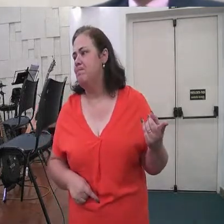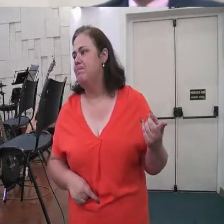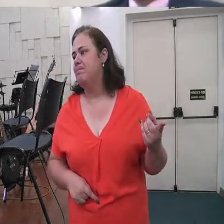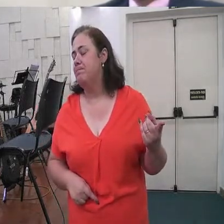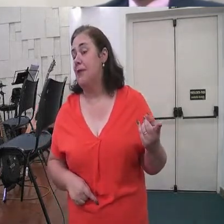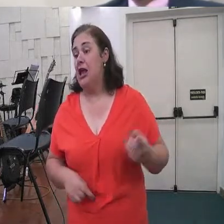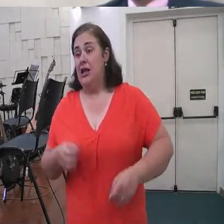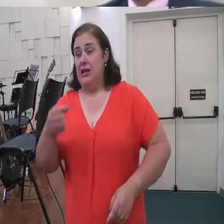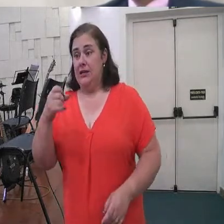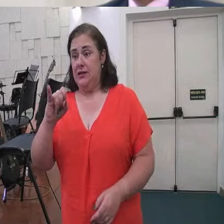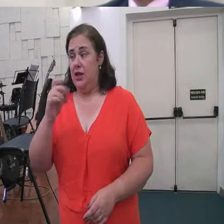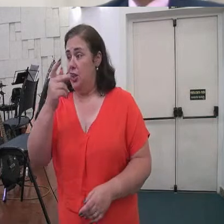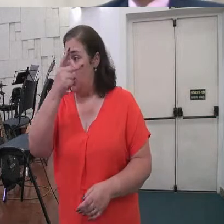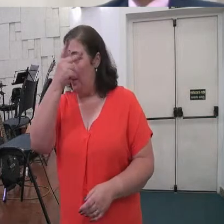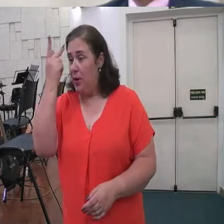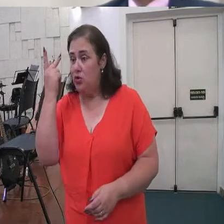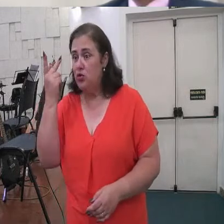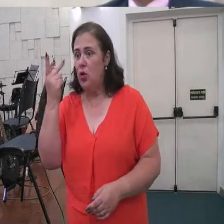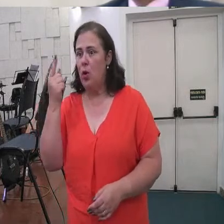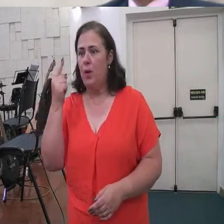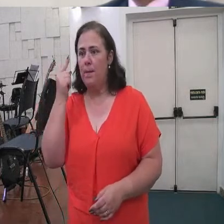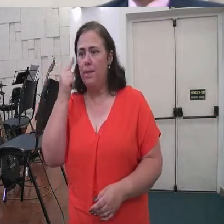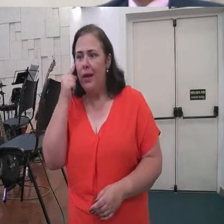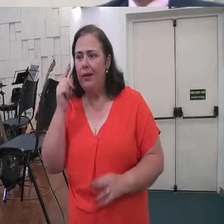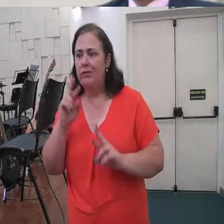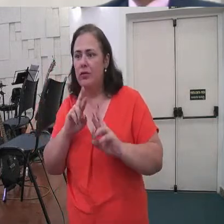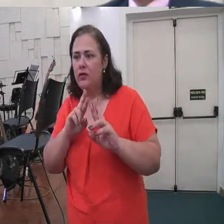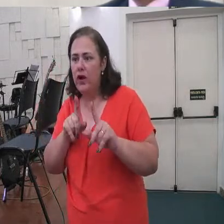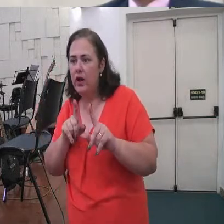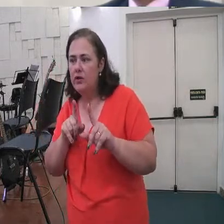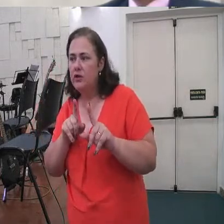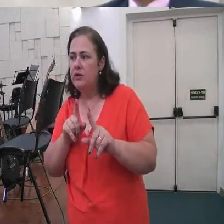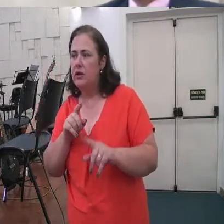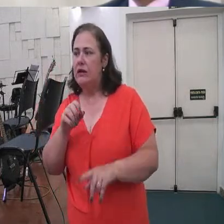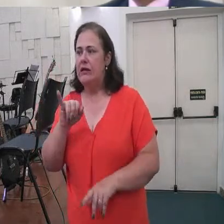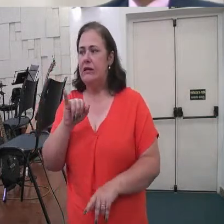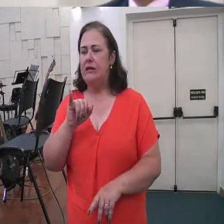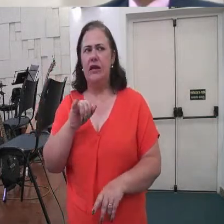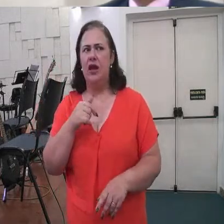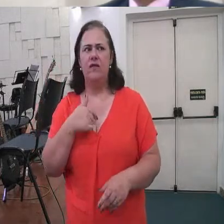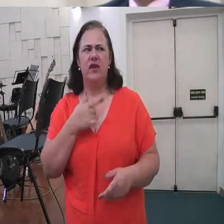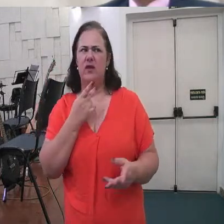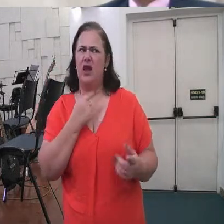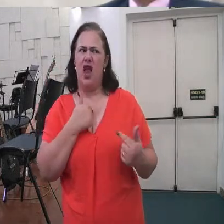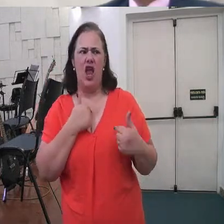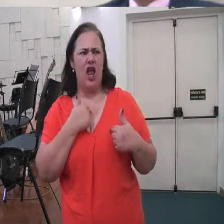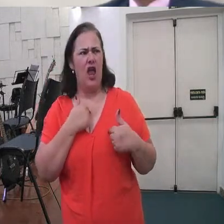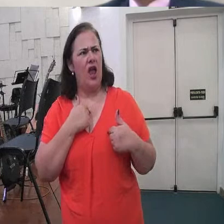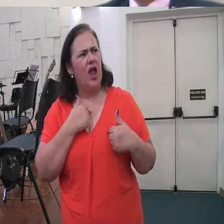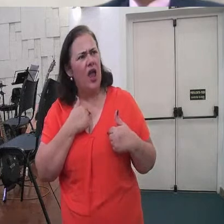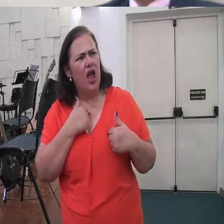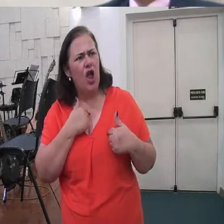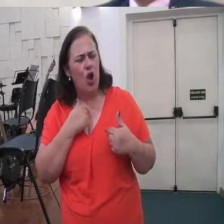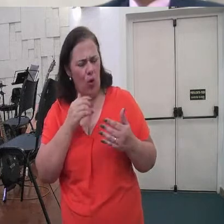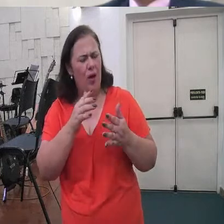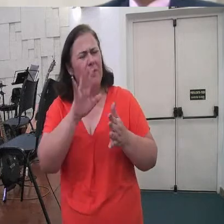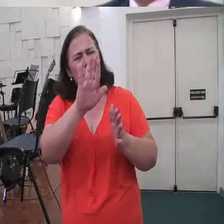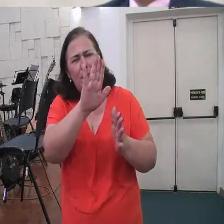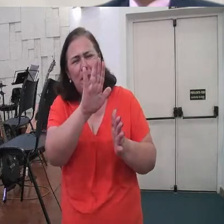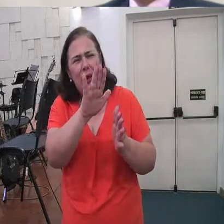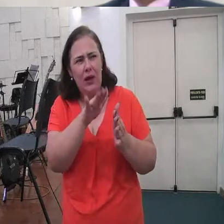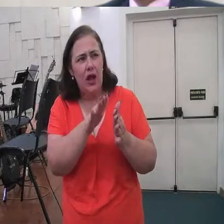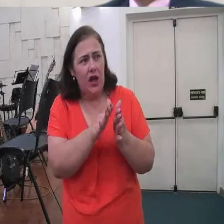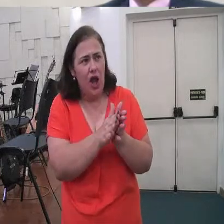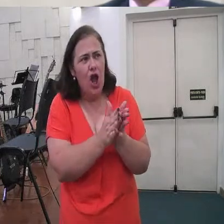diferente, geralmente ele é excluído, ele não faz parte do grupo, ele é tratado como um